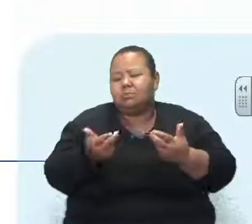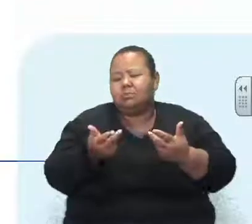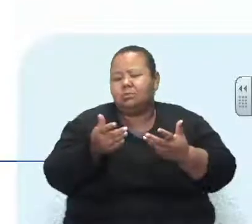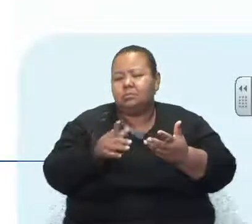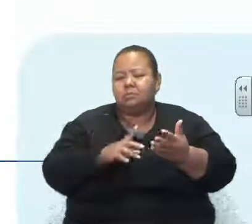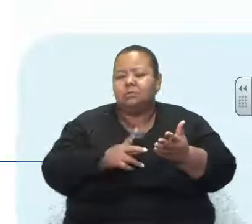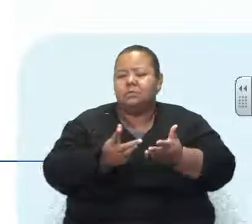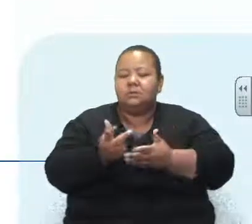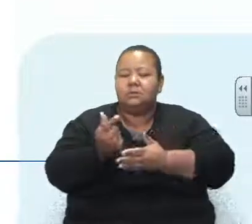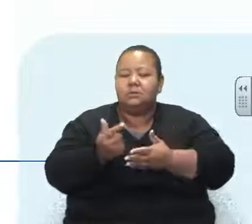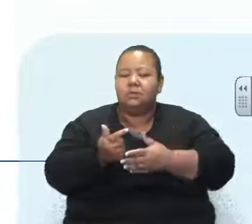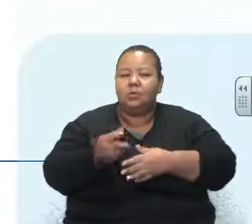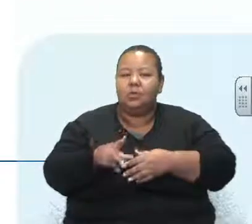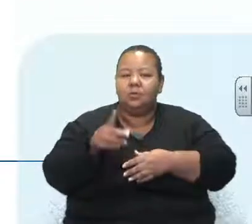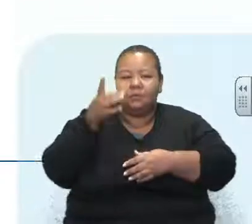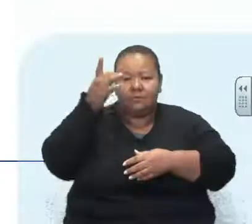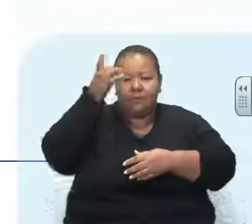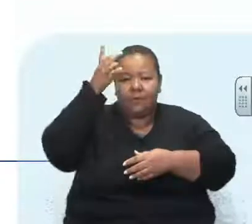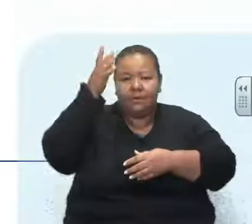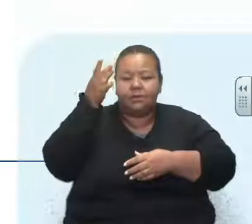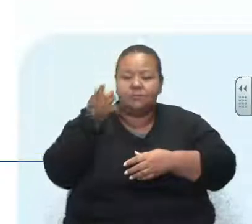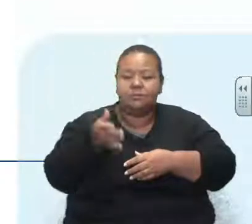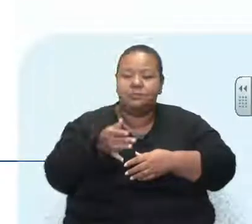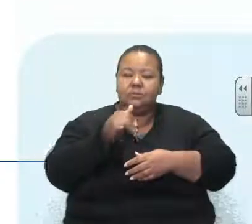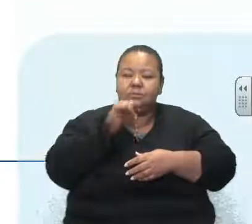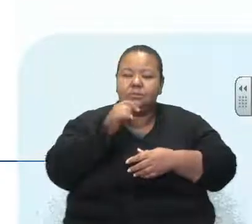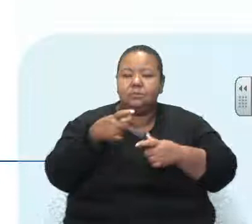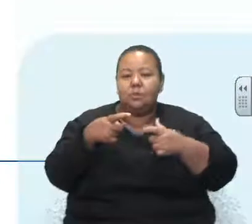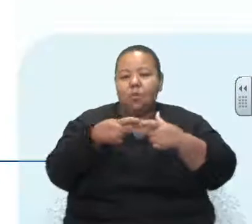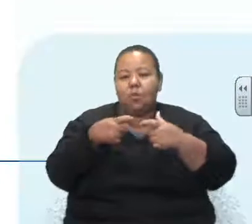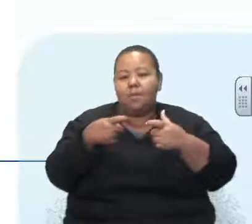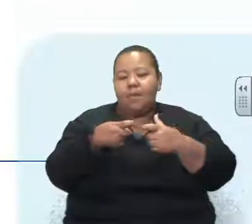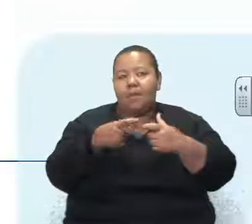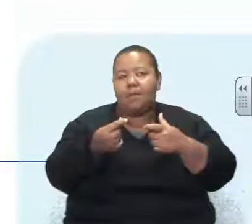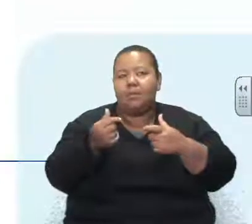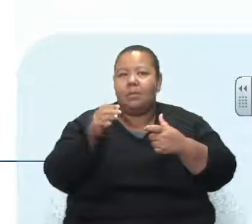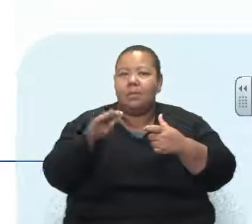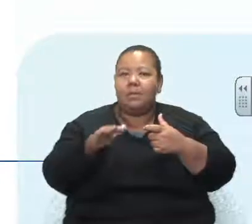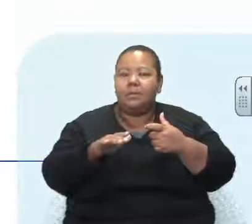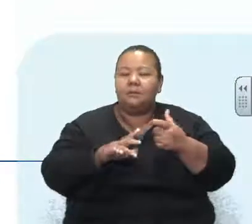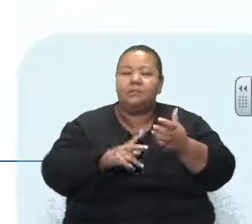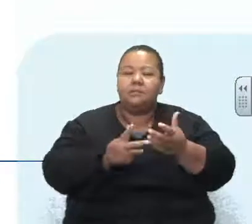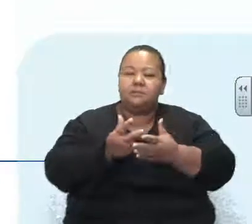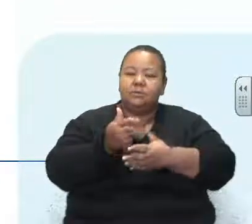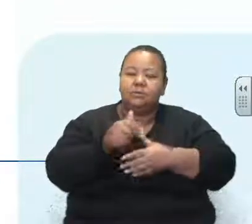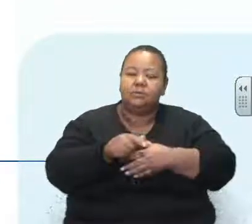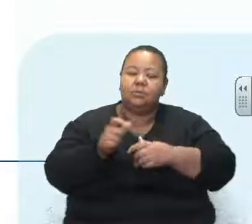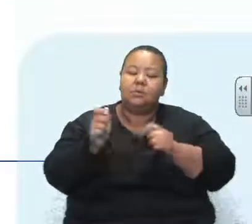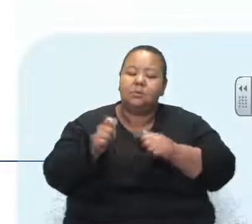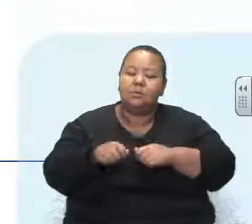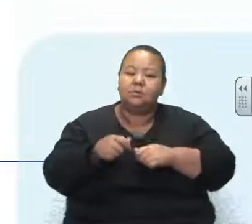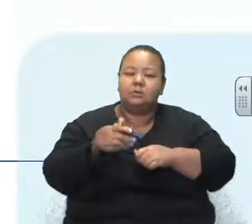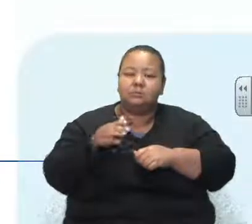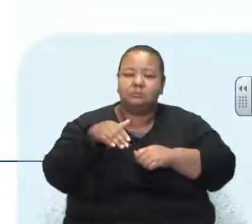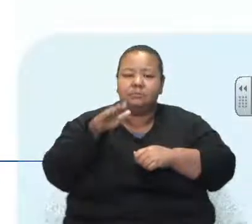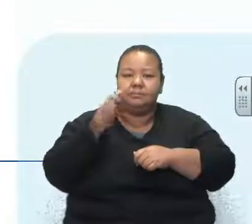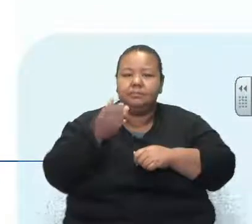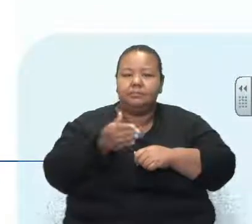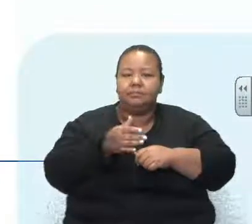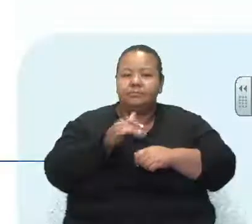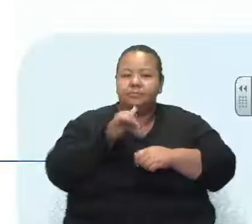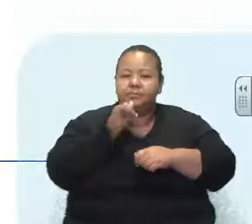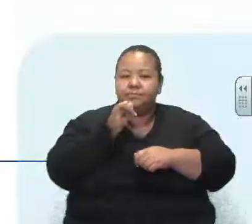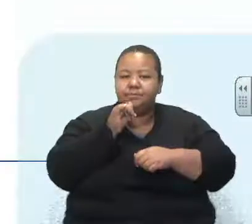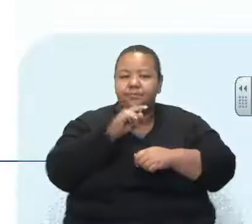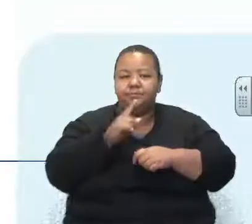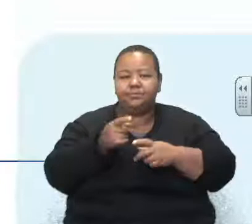gente compra muito fácil. Então, tipo assim, uma meia é um pouco mais barata, então você vai comprar uma meia, a probabilidade de você comprar uma meia é maior do que você comprar uma